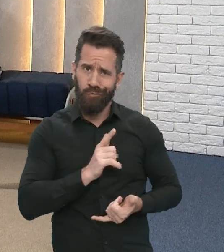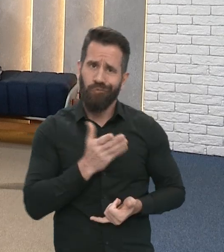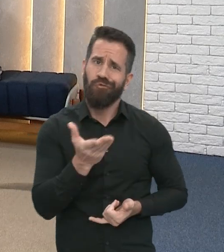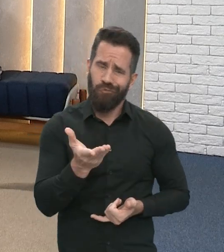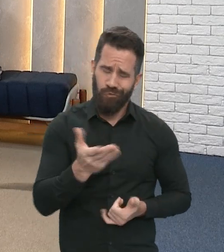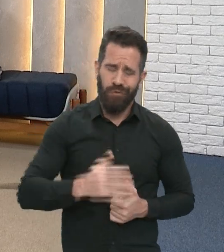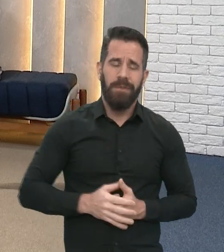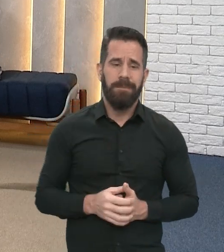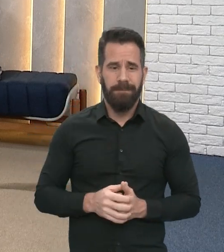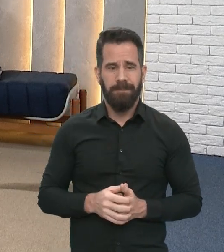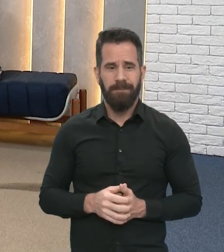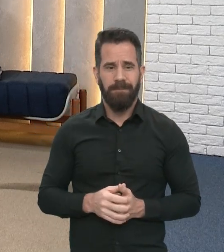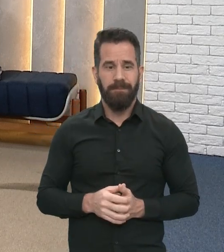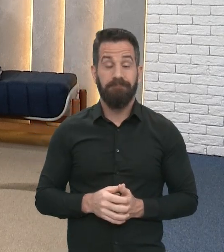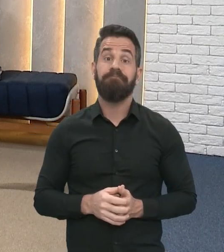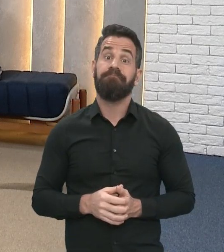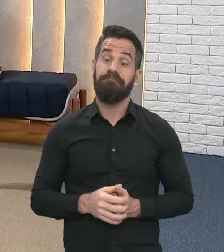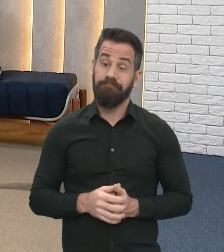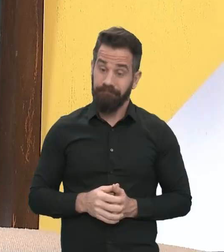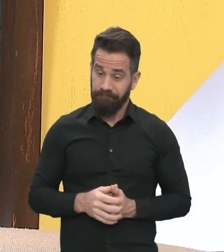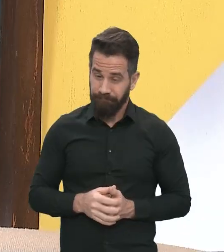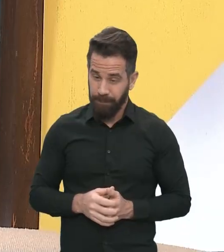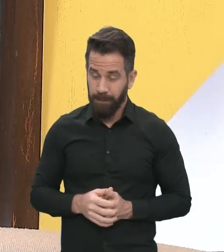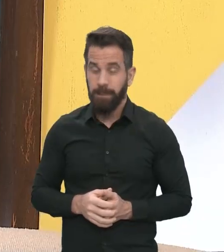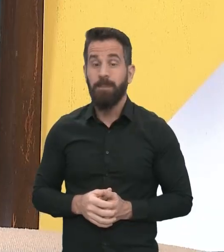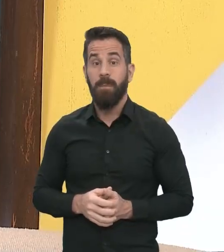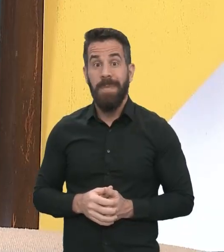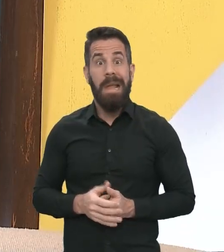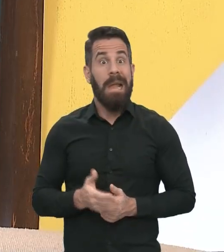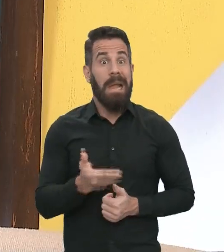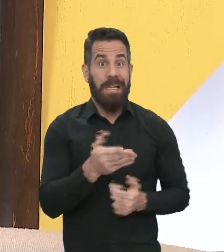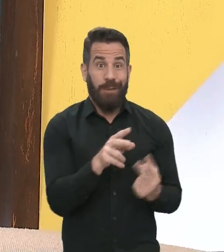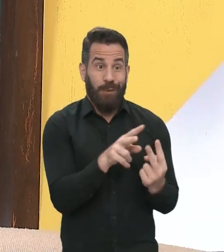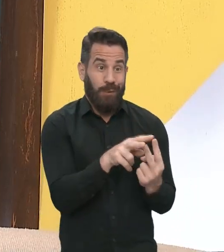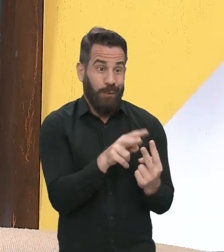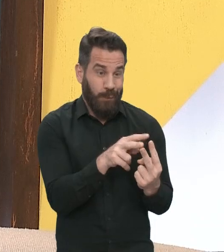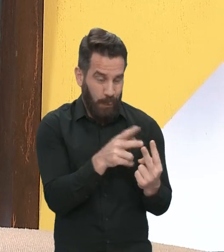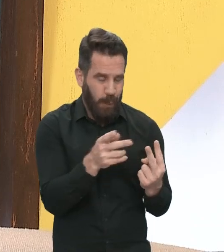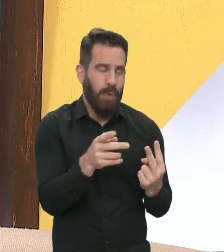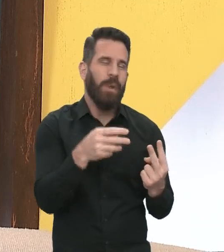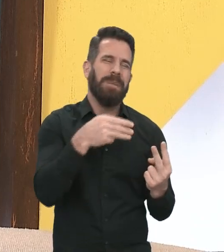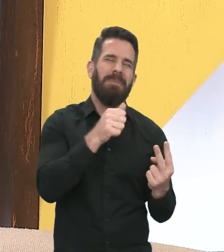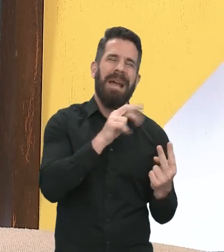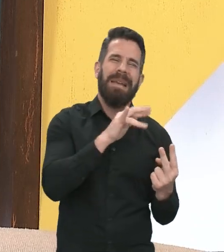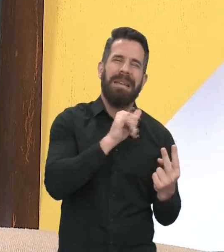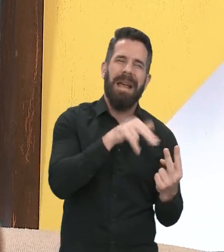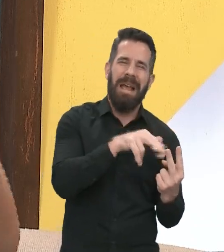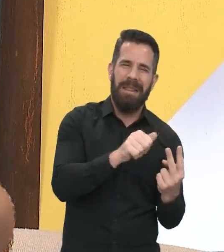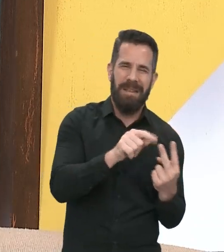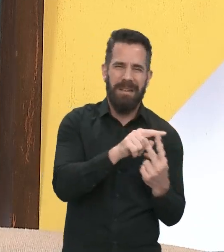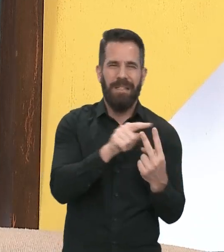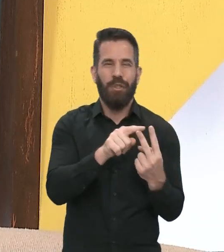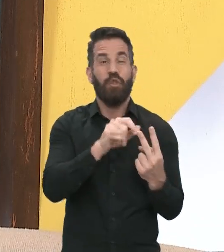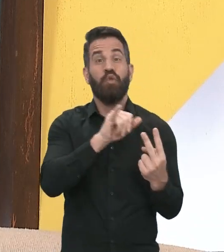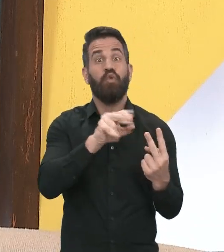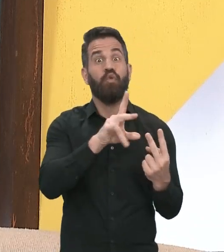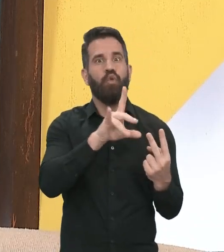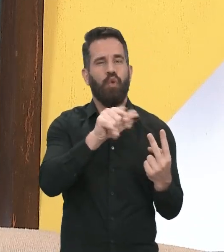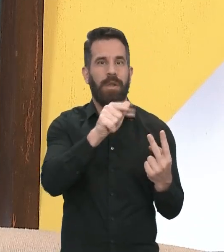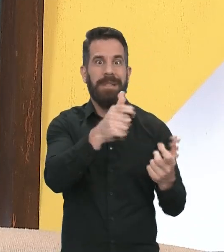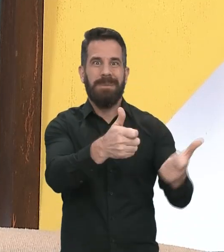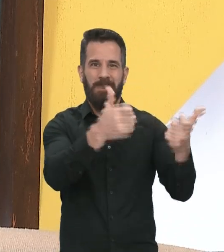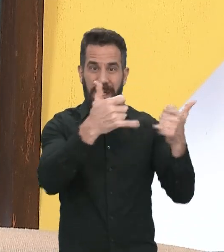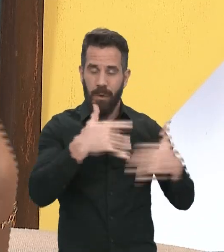que a Mariana e a Júlia, elas colocam coisas muito importantes relacionadas às telas, que é essa diferença, né?